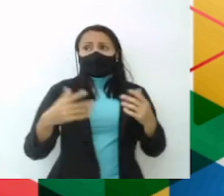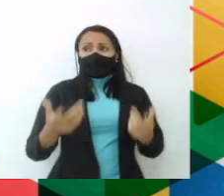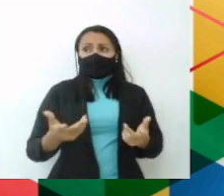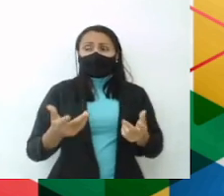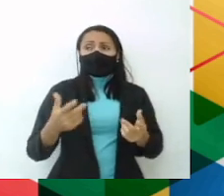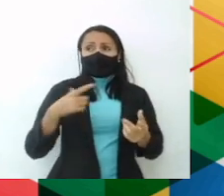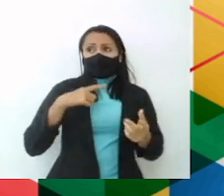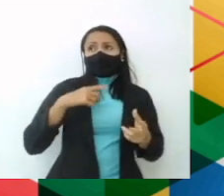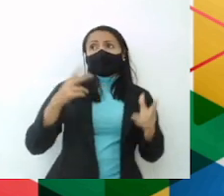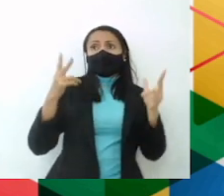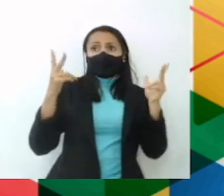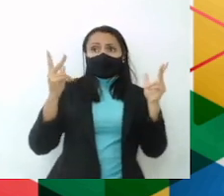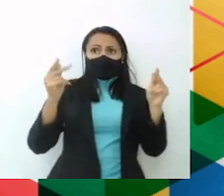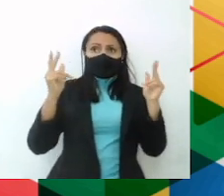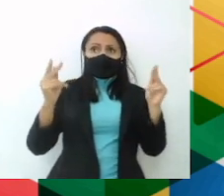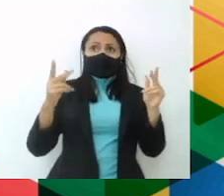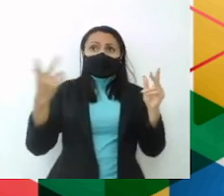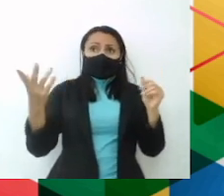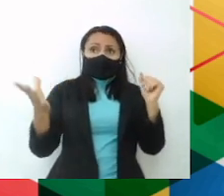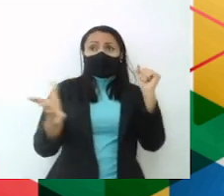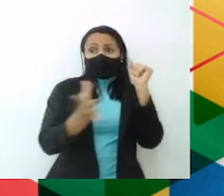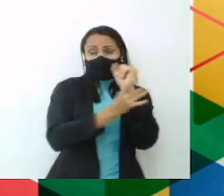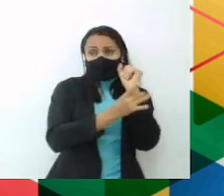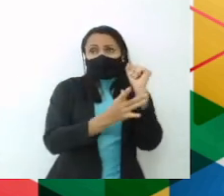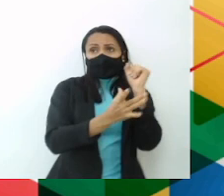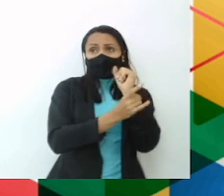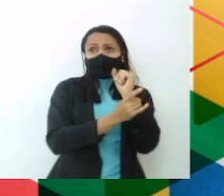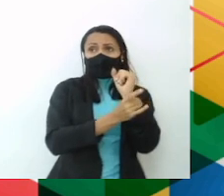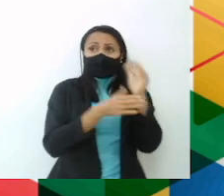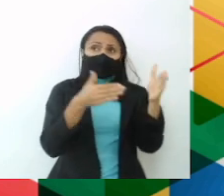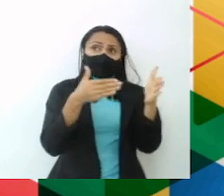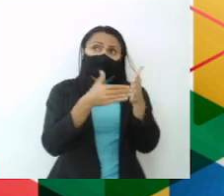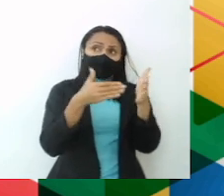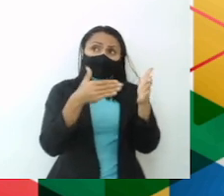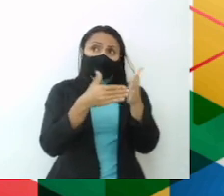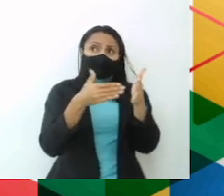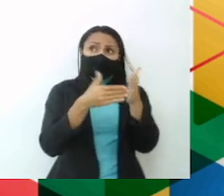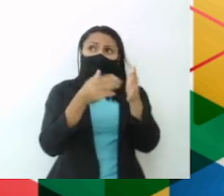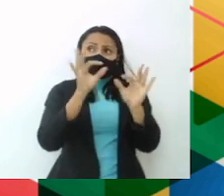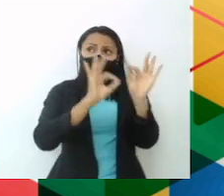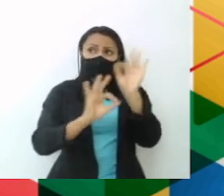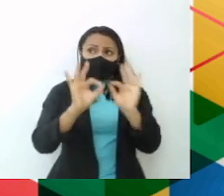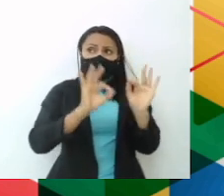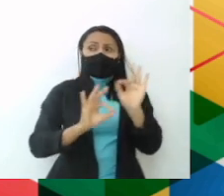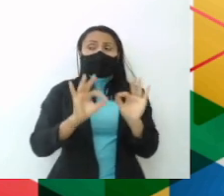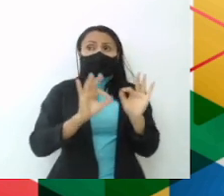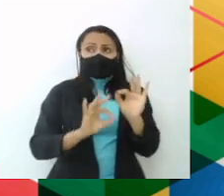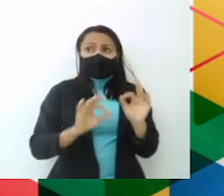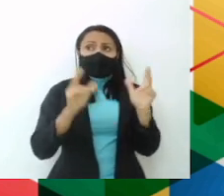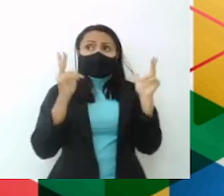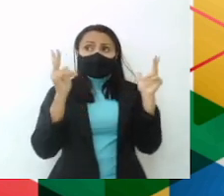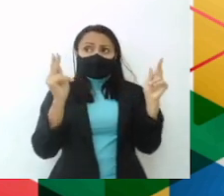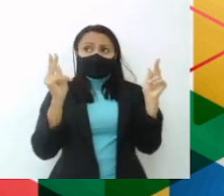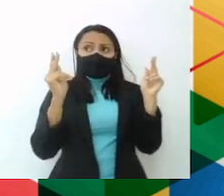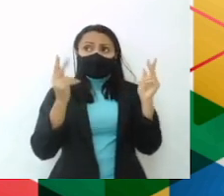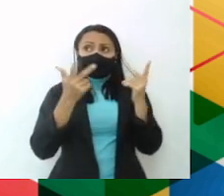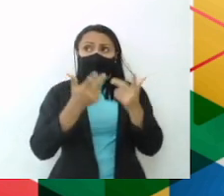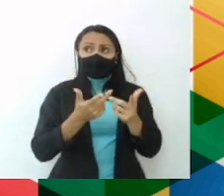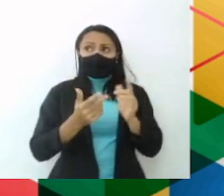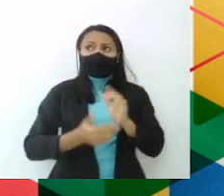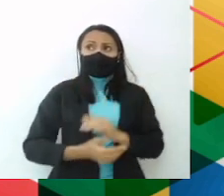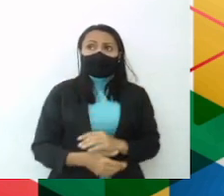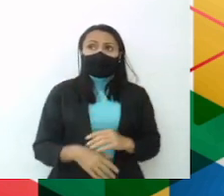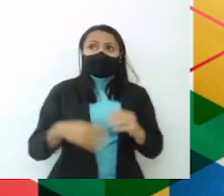realizar esse show com segurança, o limite estipulado pela organização do